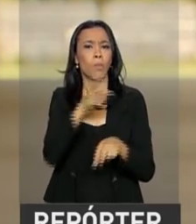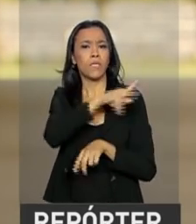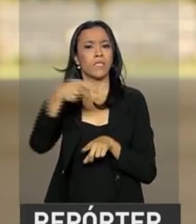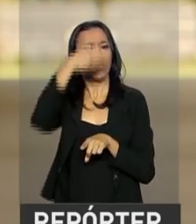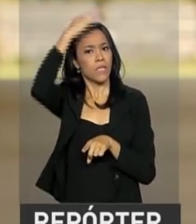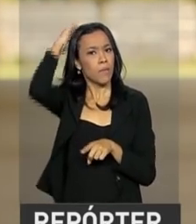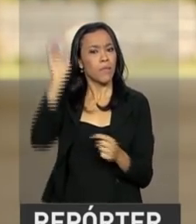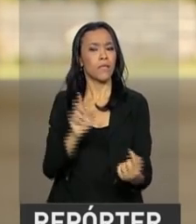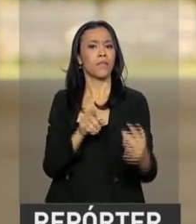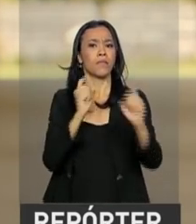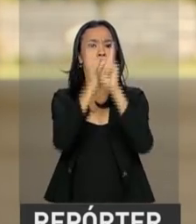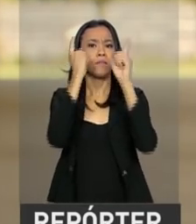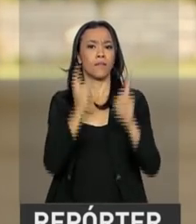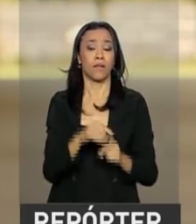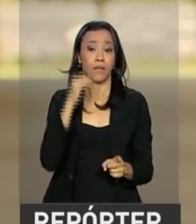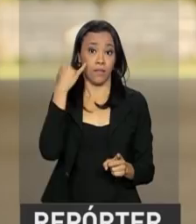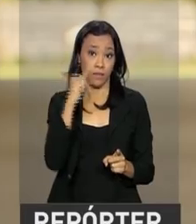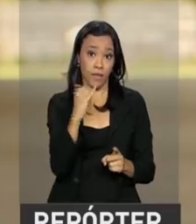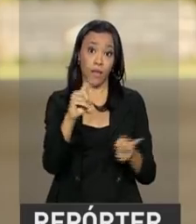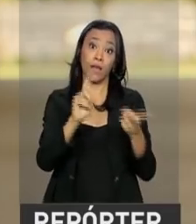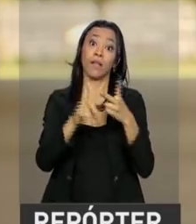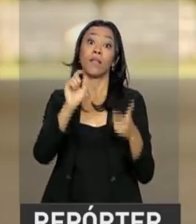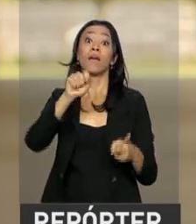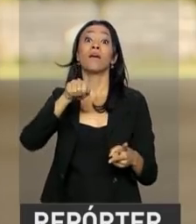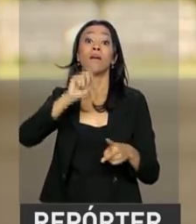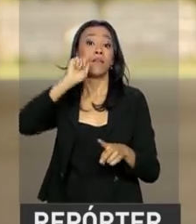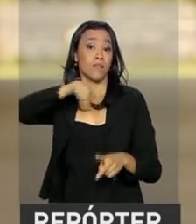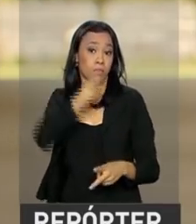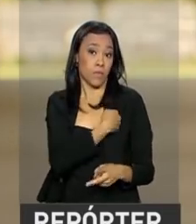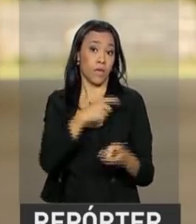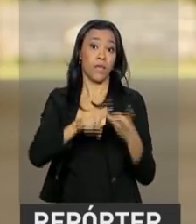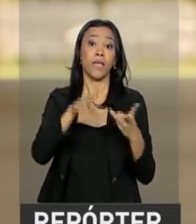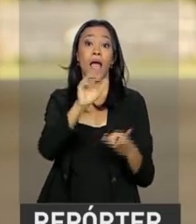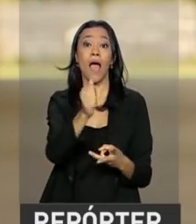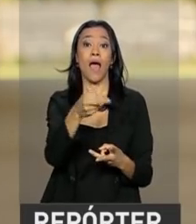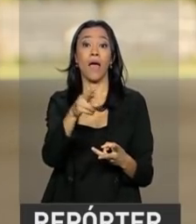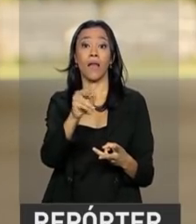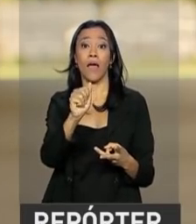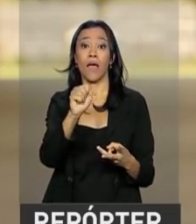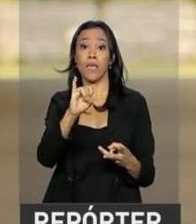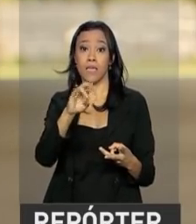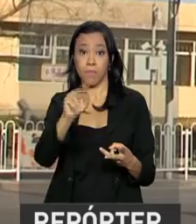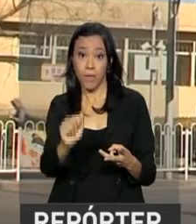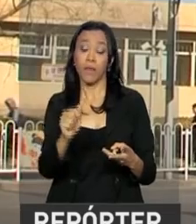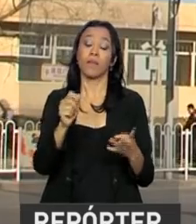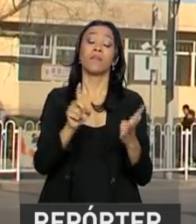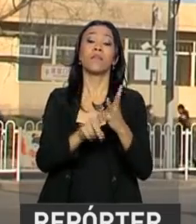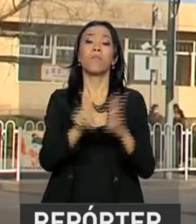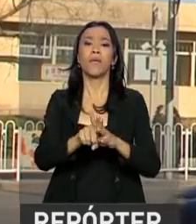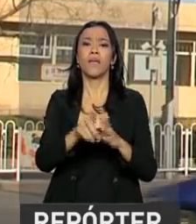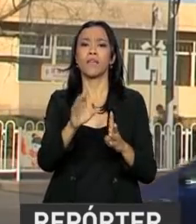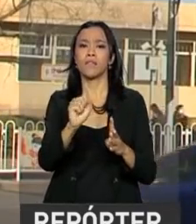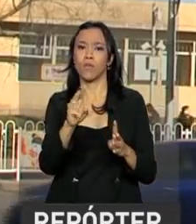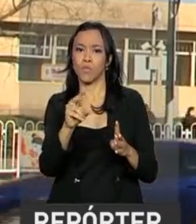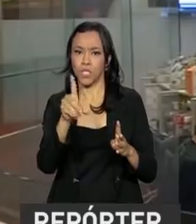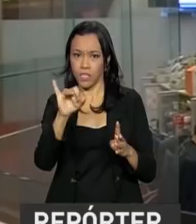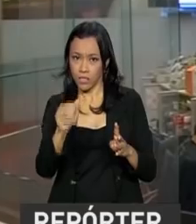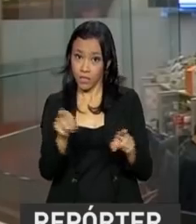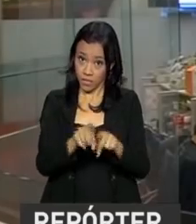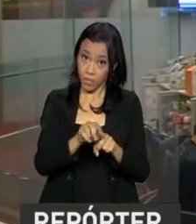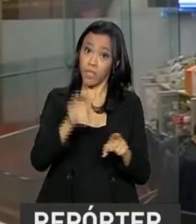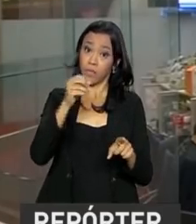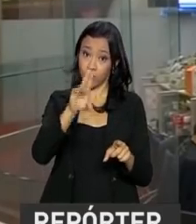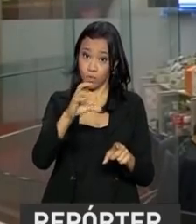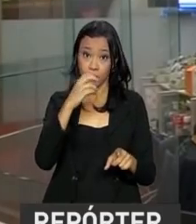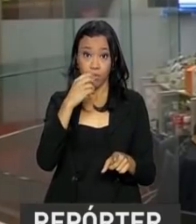de Itália, Espanha e Arábia Saudita e também com o presidente chinês Xi Jinping. Na cidade de Xangai, um